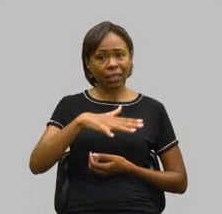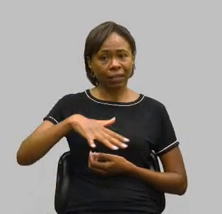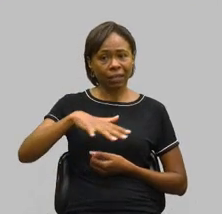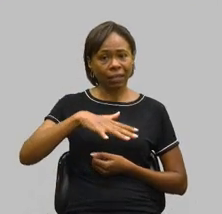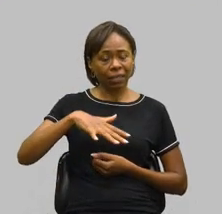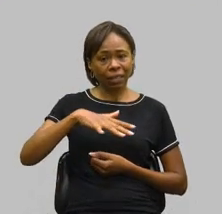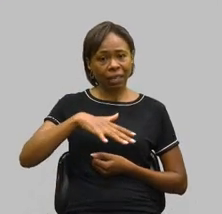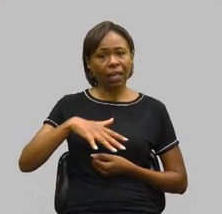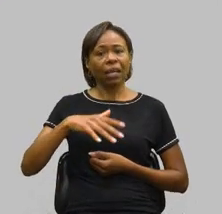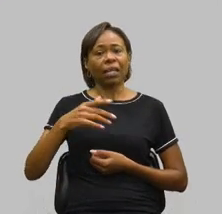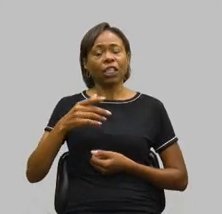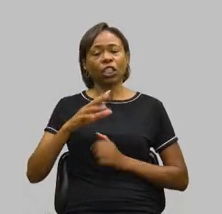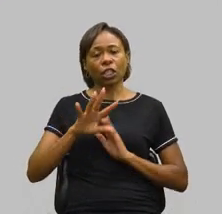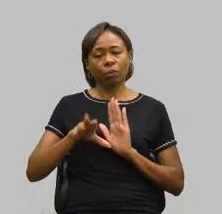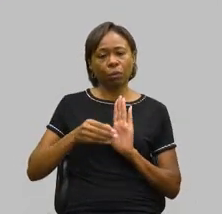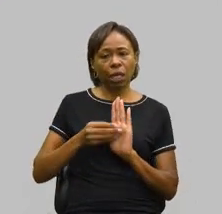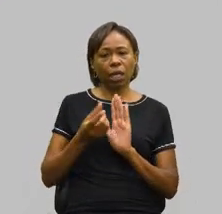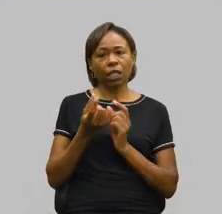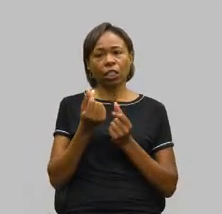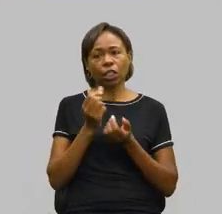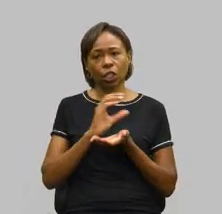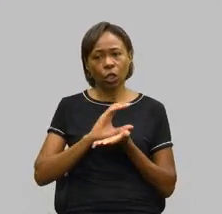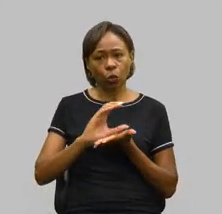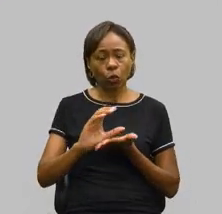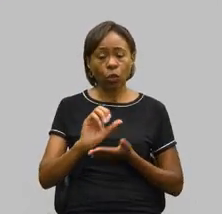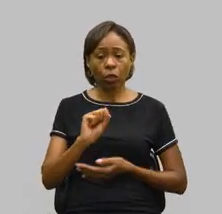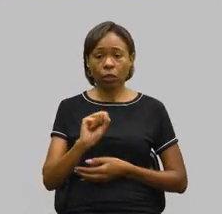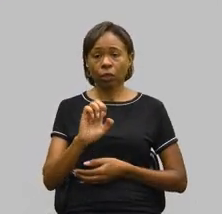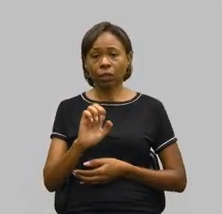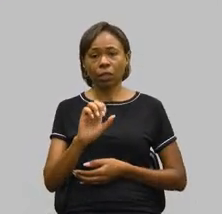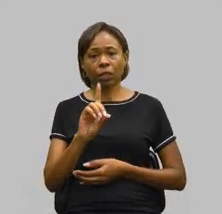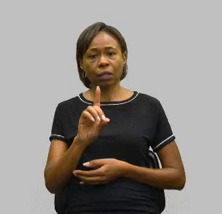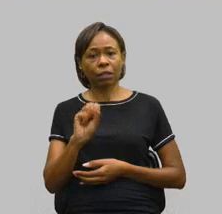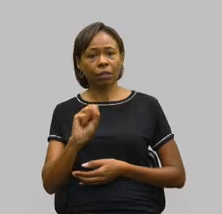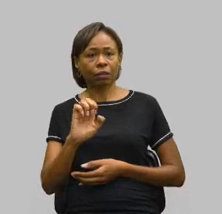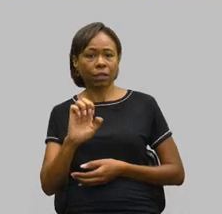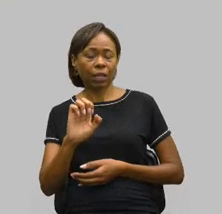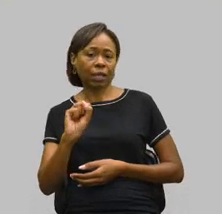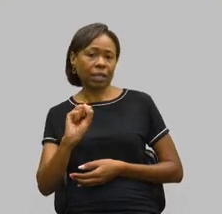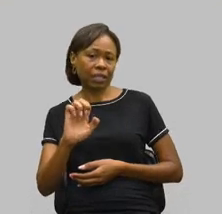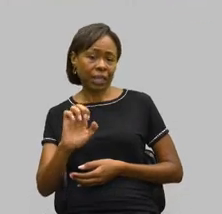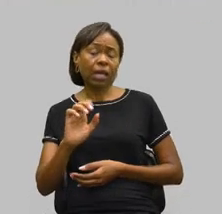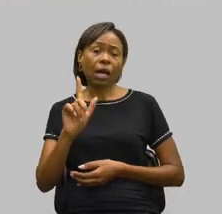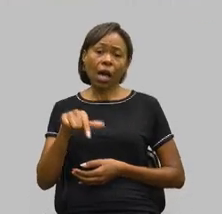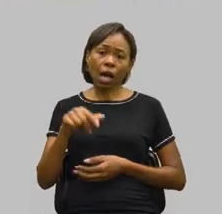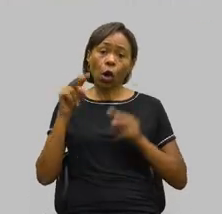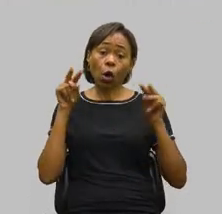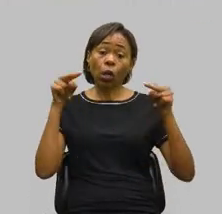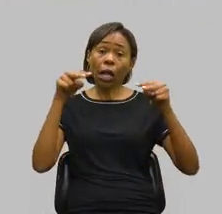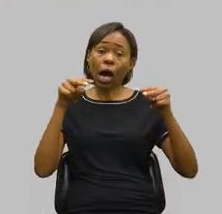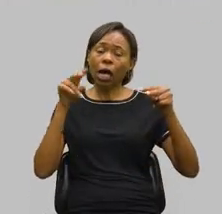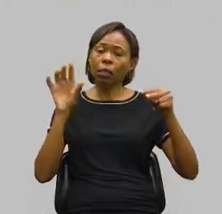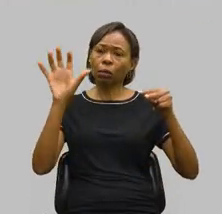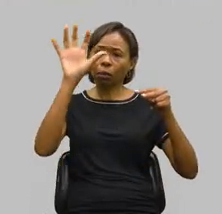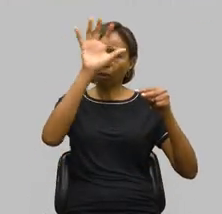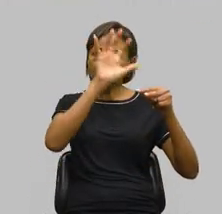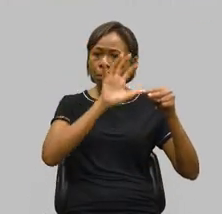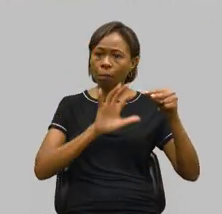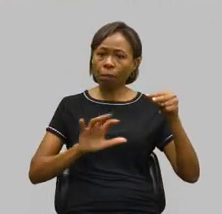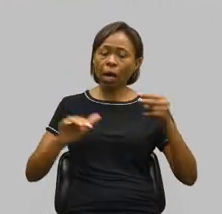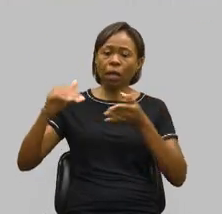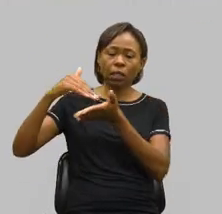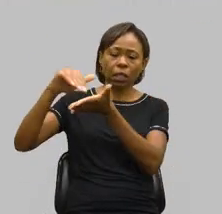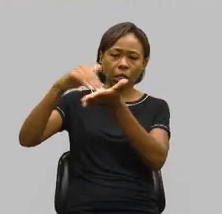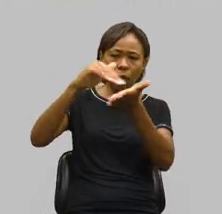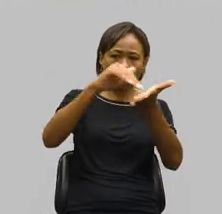falamos de emendas e de recursos que a CDs ela tem esse olhar regionalizado temos hoje 22 regionais eh